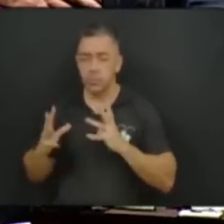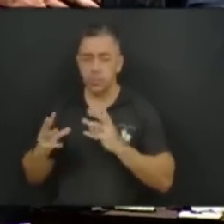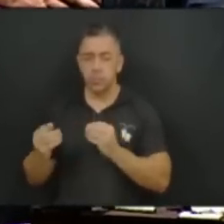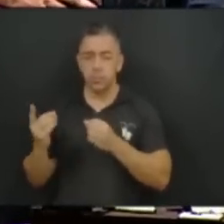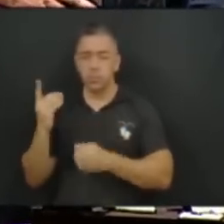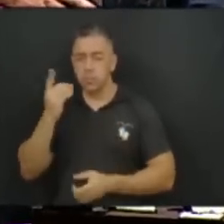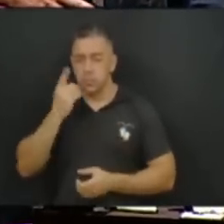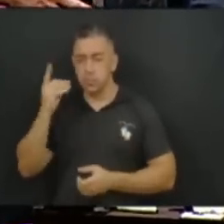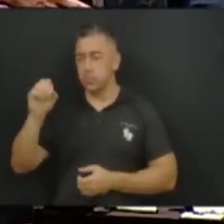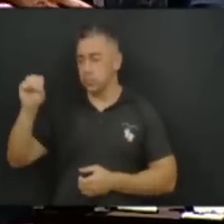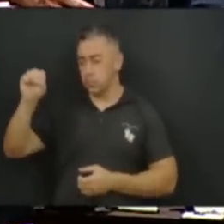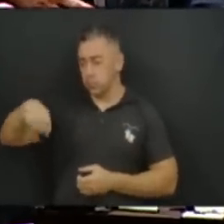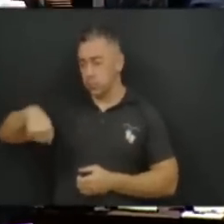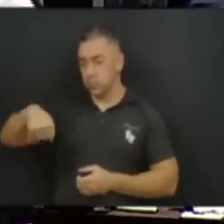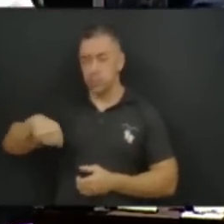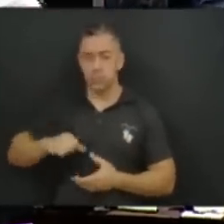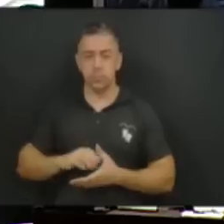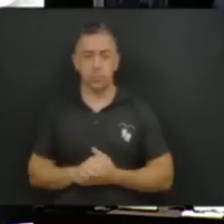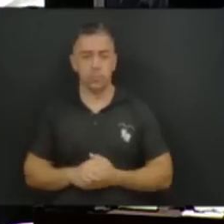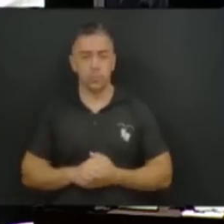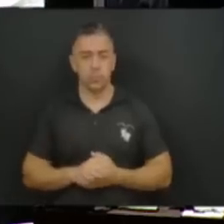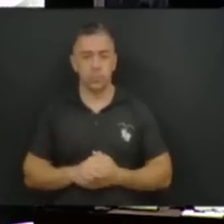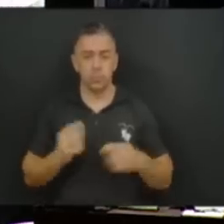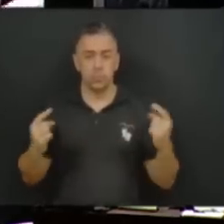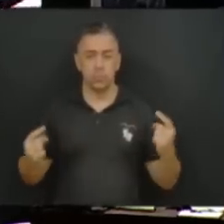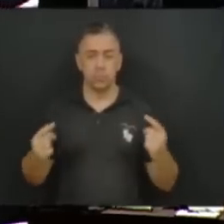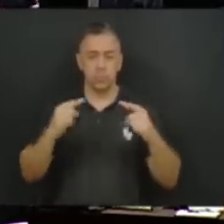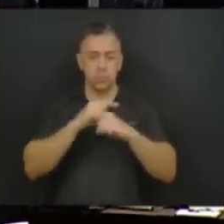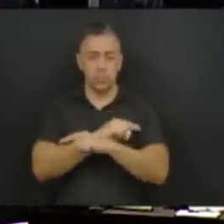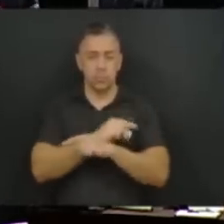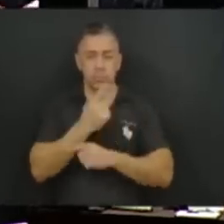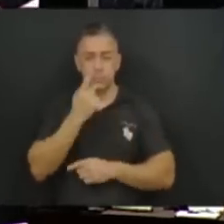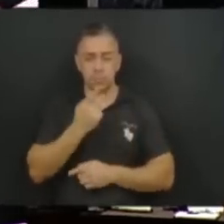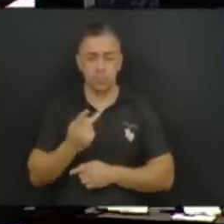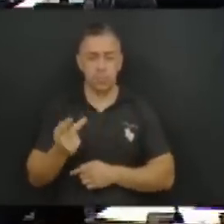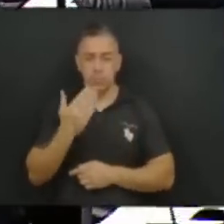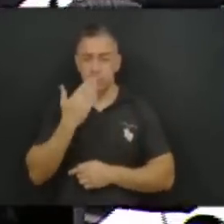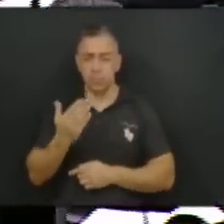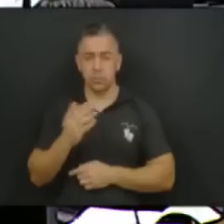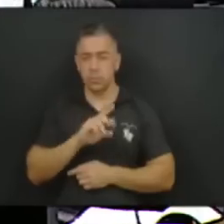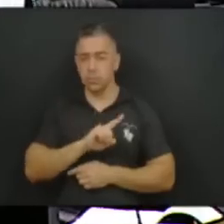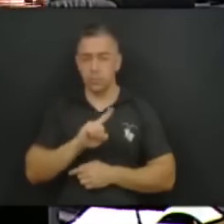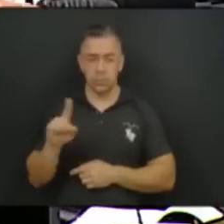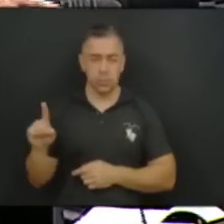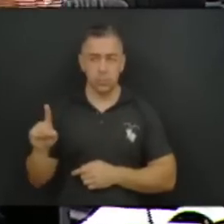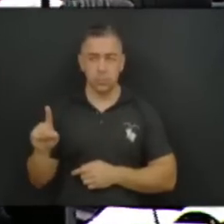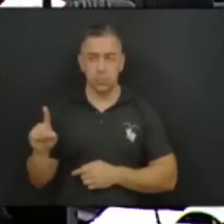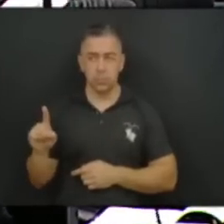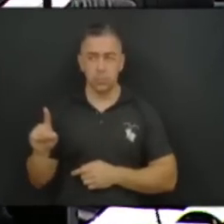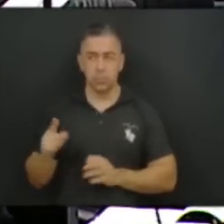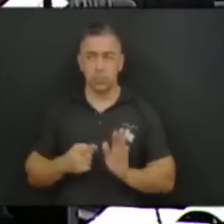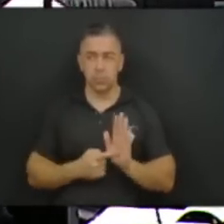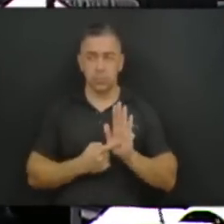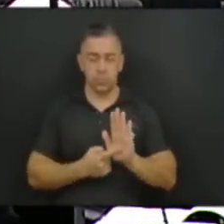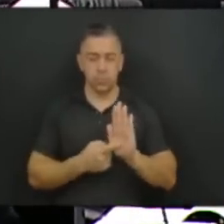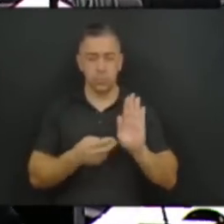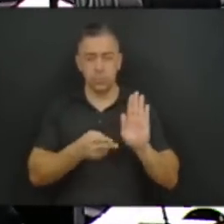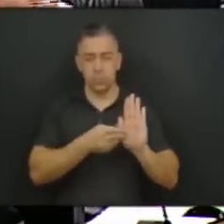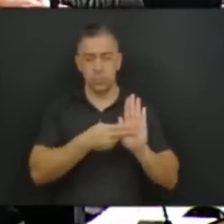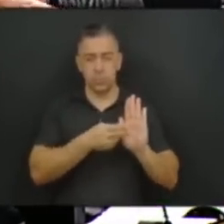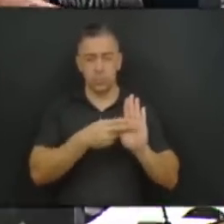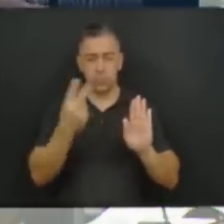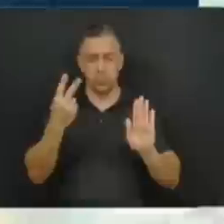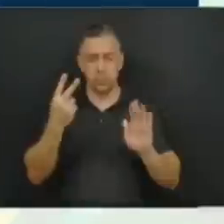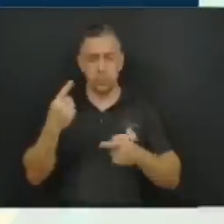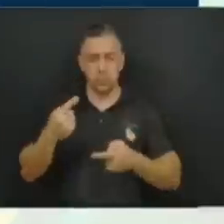nossos deputados para votarem sim seu presidente à oposição pede o voto não e apresentaremos emenda em